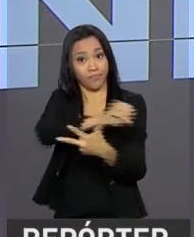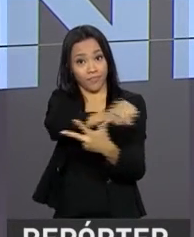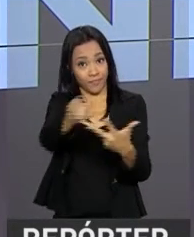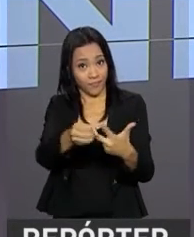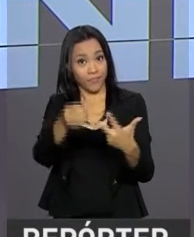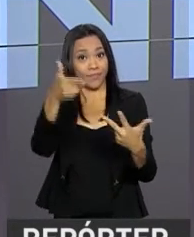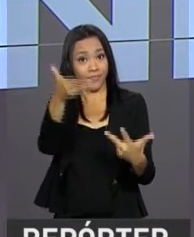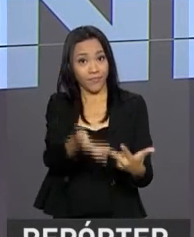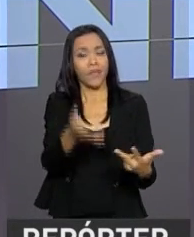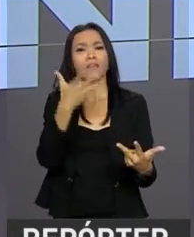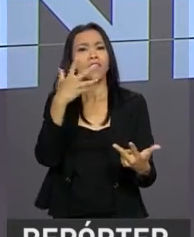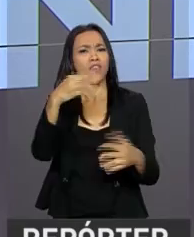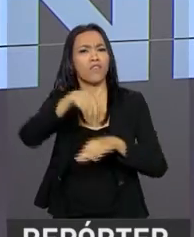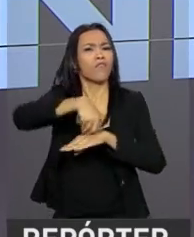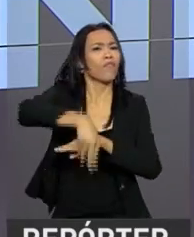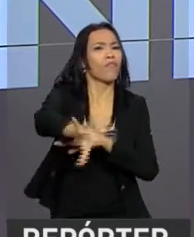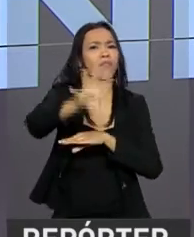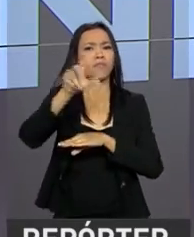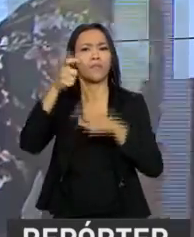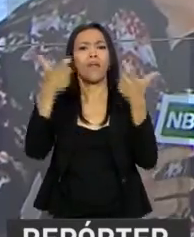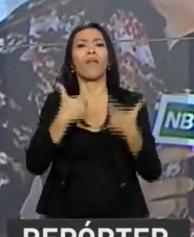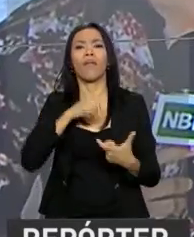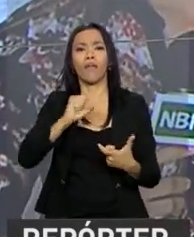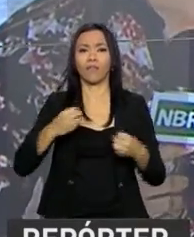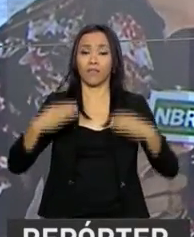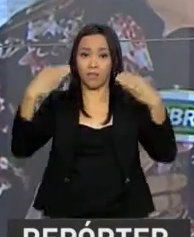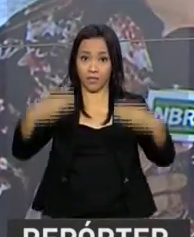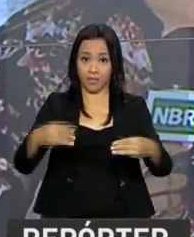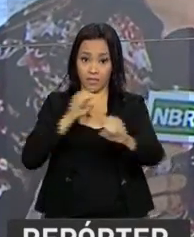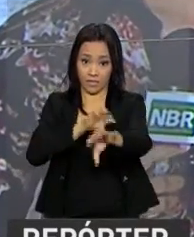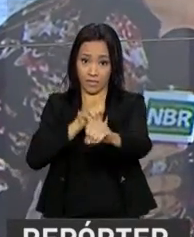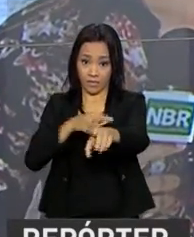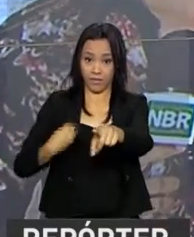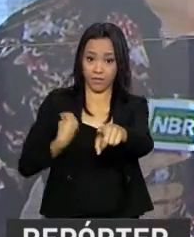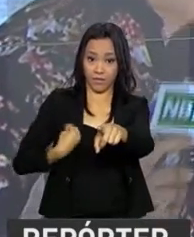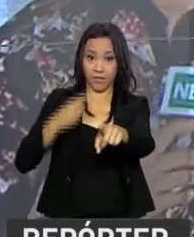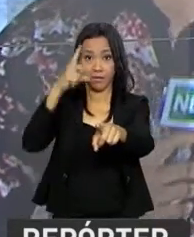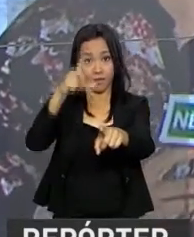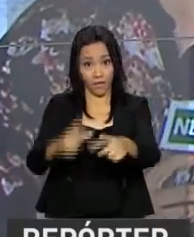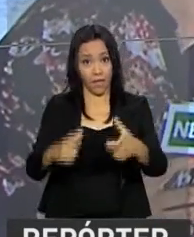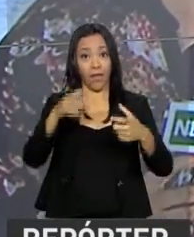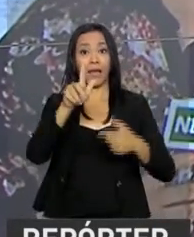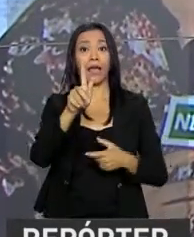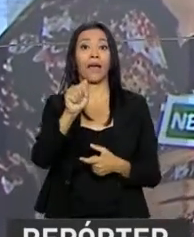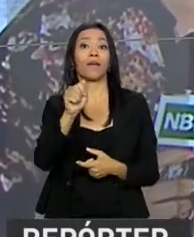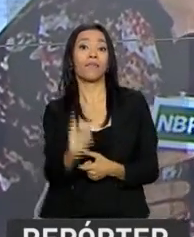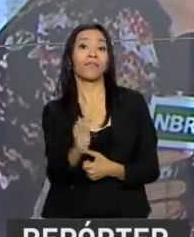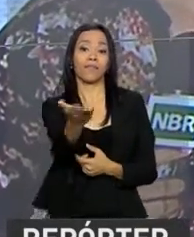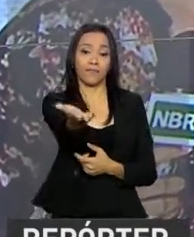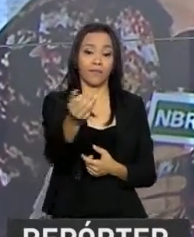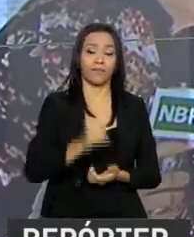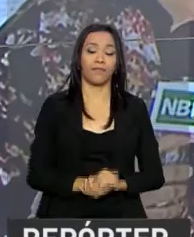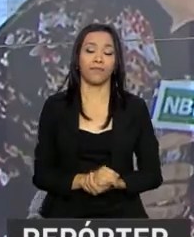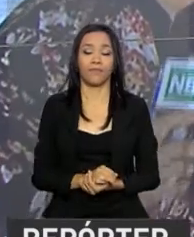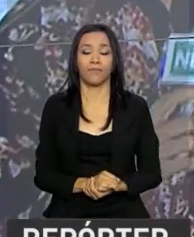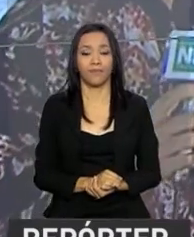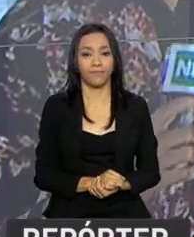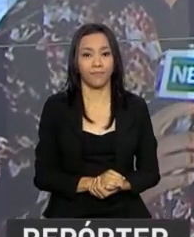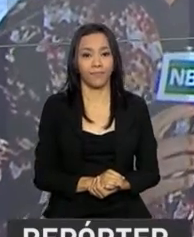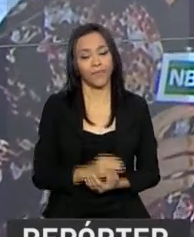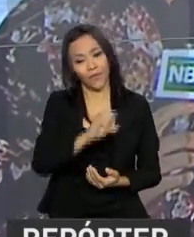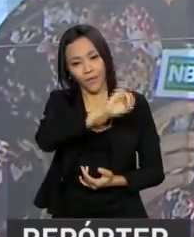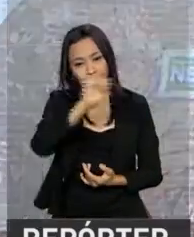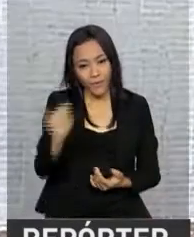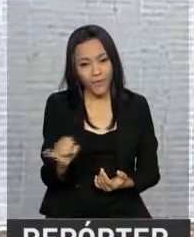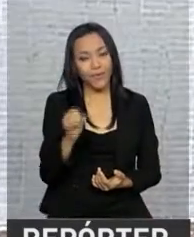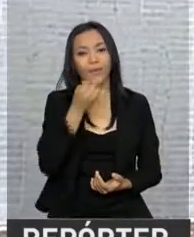Quem traz para a gente as informações direto do Ministério da Educação é a repórter Gabriela Noronha. Olá, Gabriela. Oi,